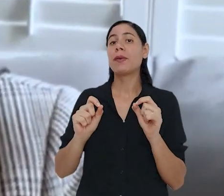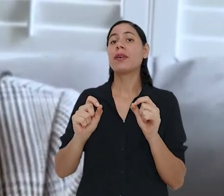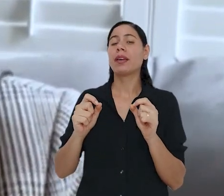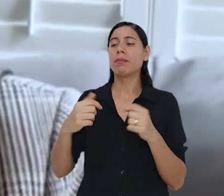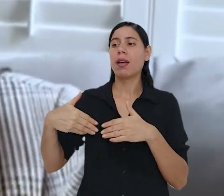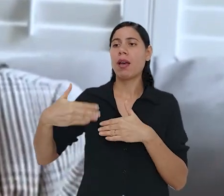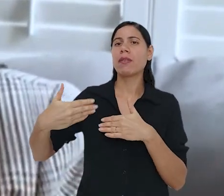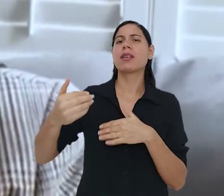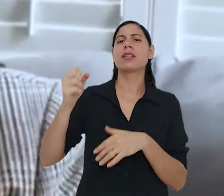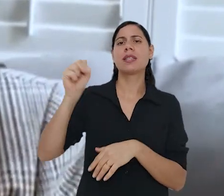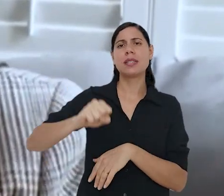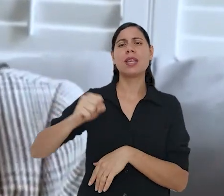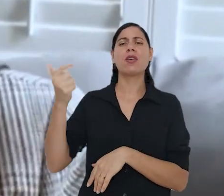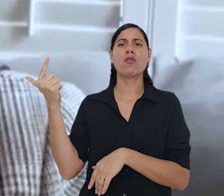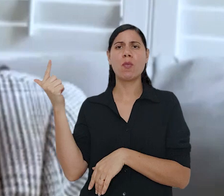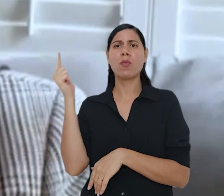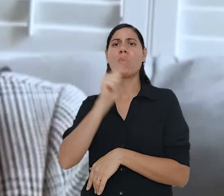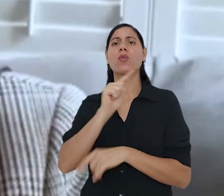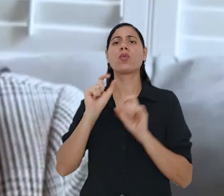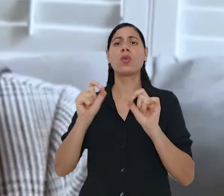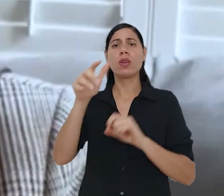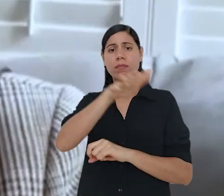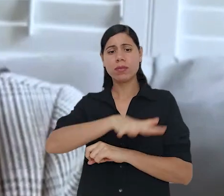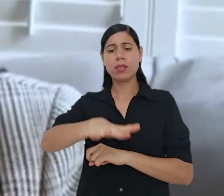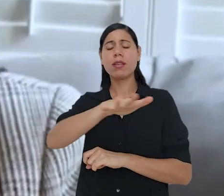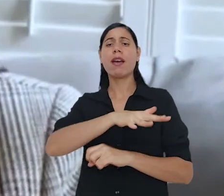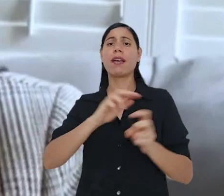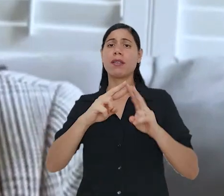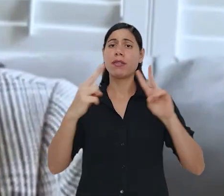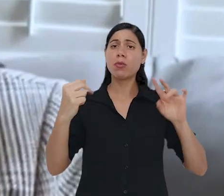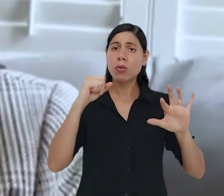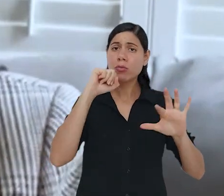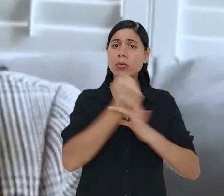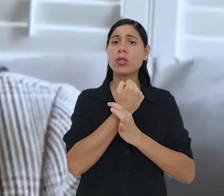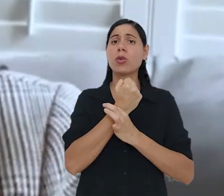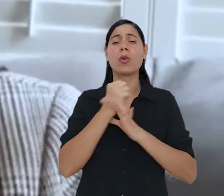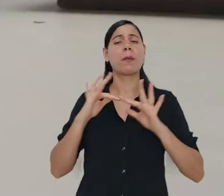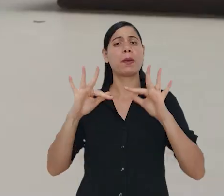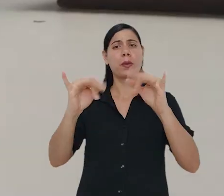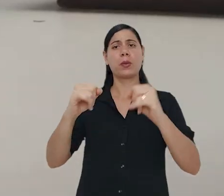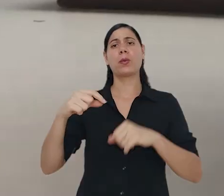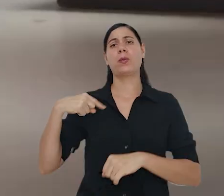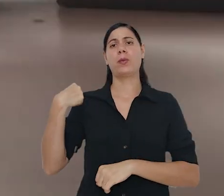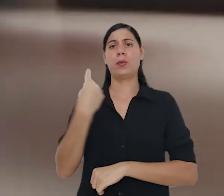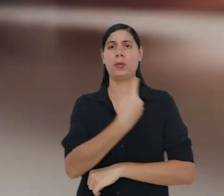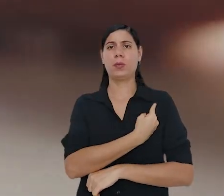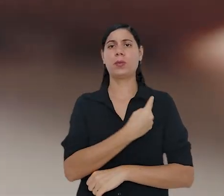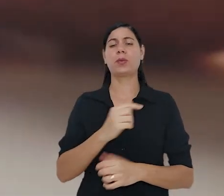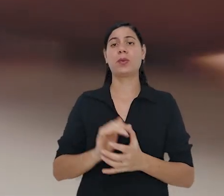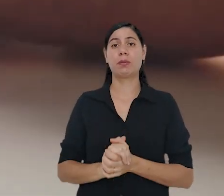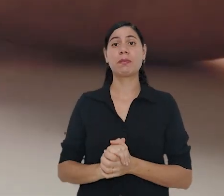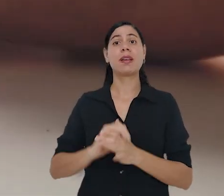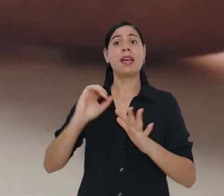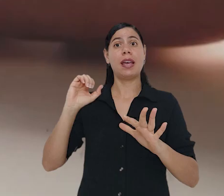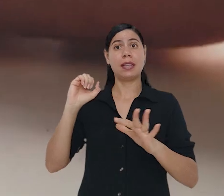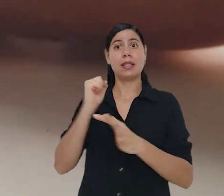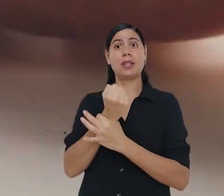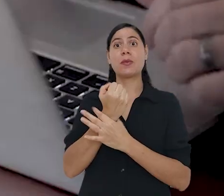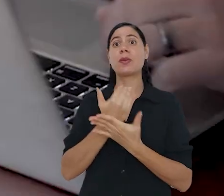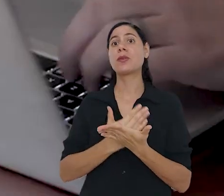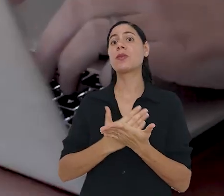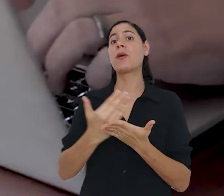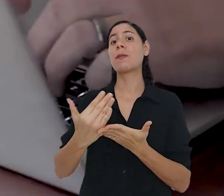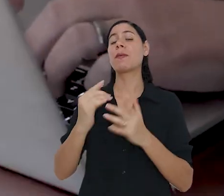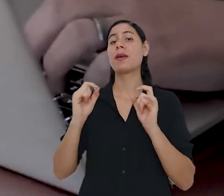vai conseguir fazer o ambiente virtual mais seguro para todos nós. Essa segurança começa quando